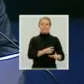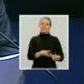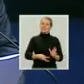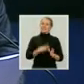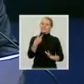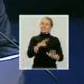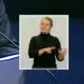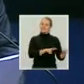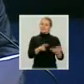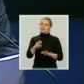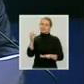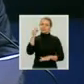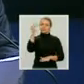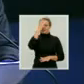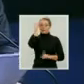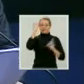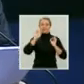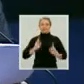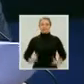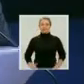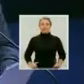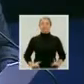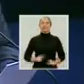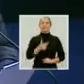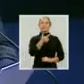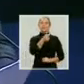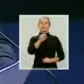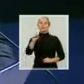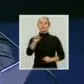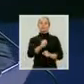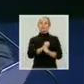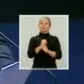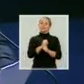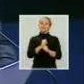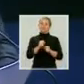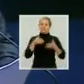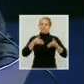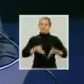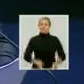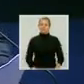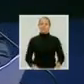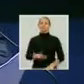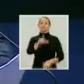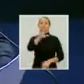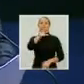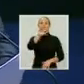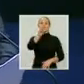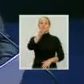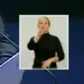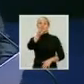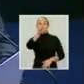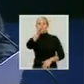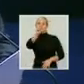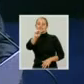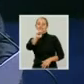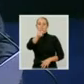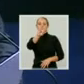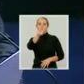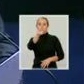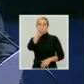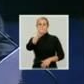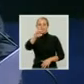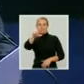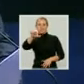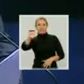de valorização da pessoa com deficiência o bicentenário de nascimento de Luiz Braile. Já é a quinta